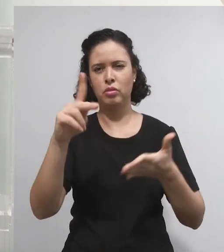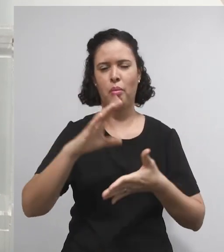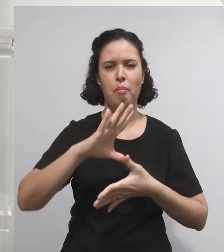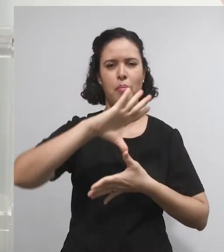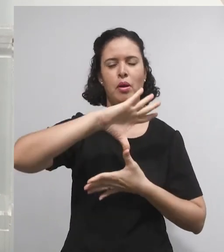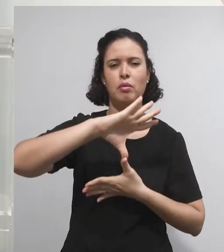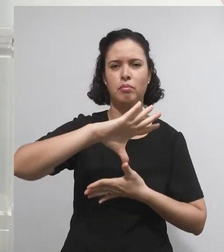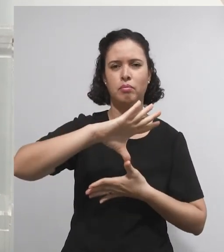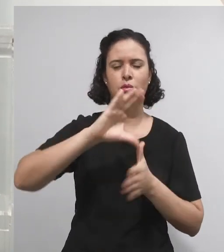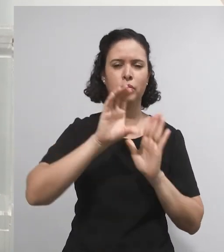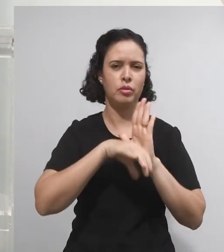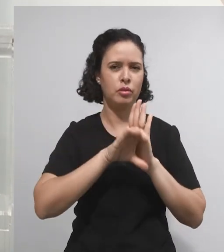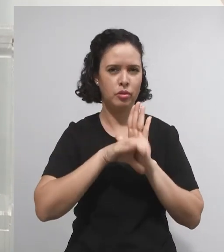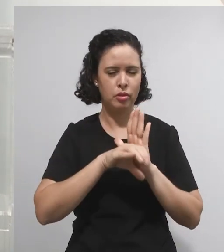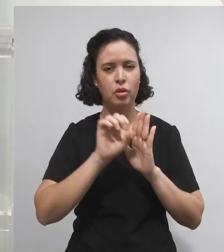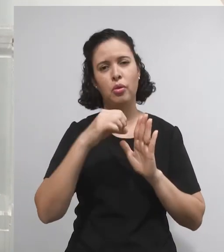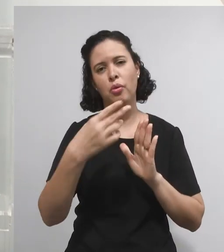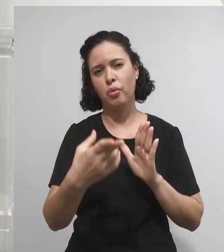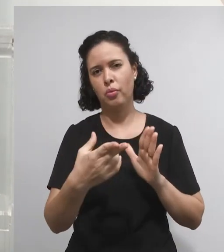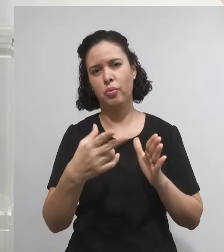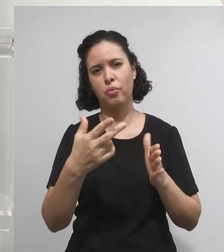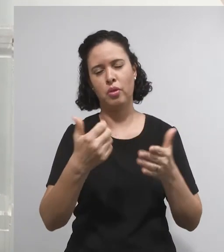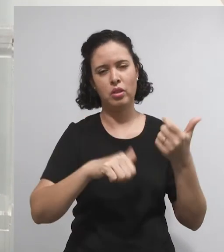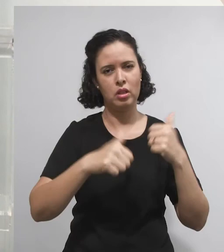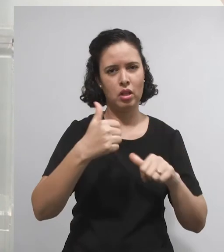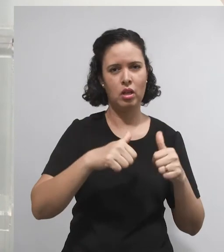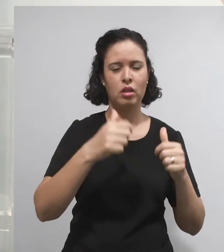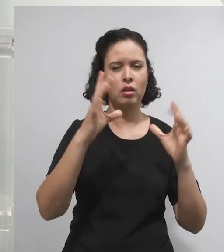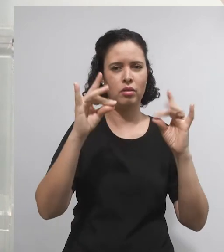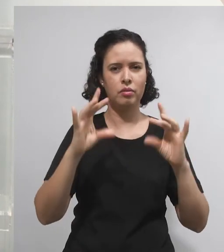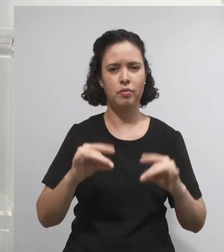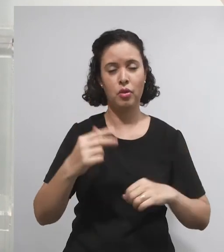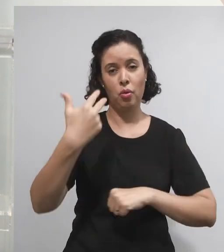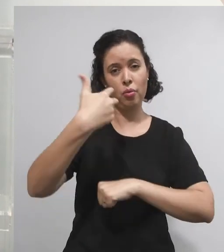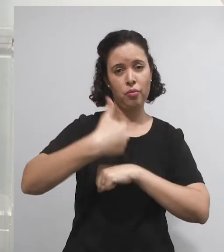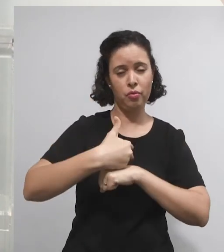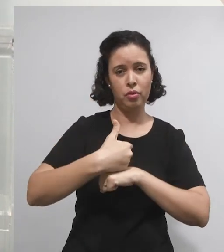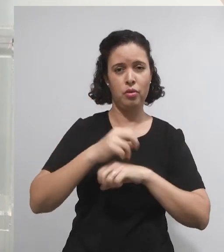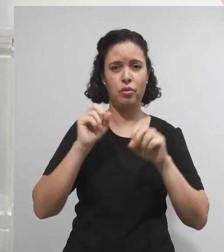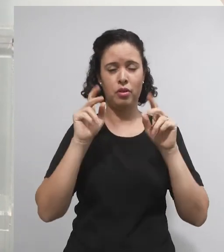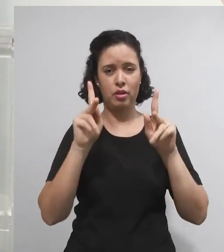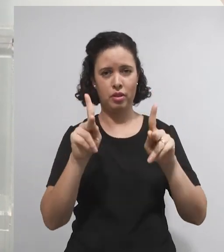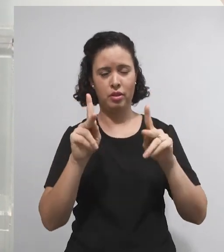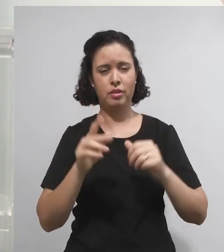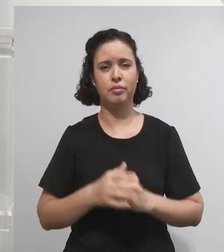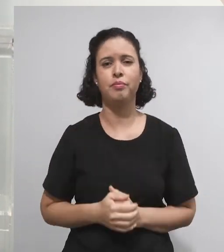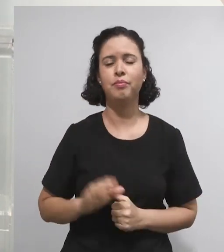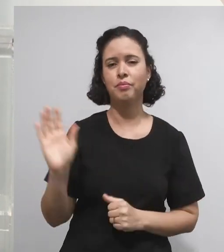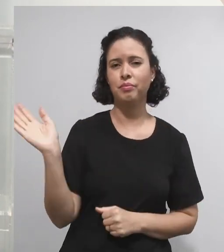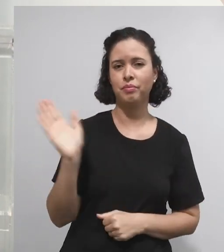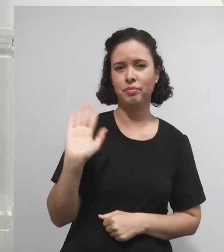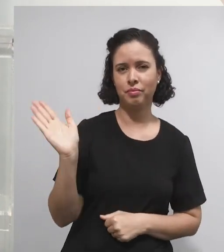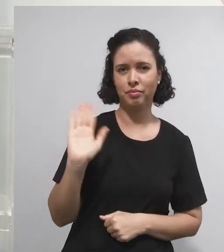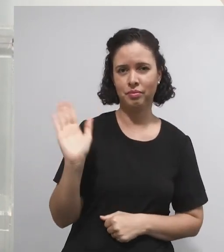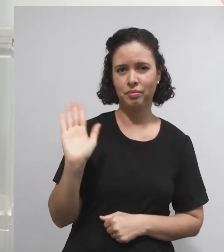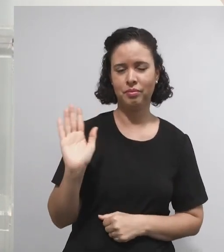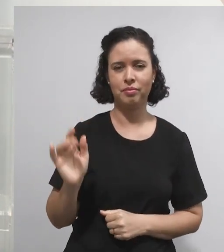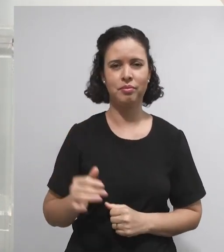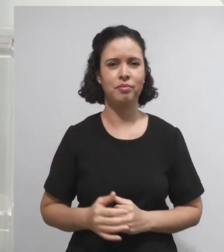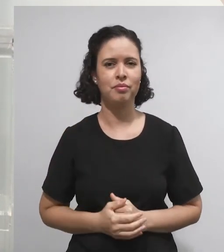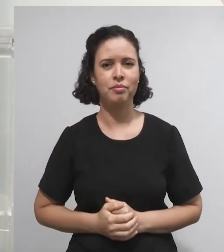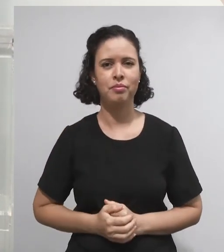do seu mapa mental ou da sua análise descritiva ou do seu vídeo de até 15 minutos, tá bom? Até a